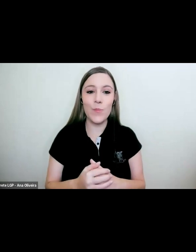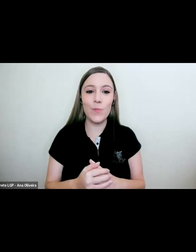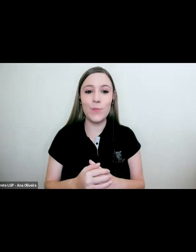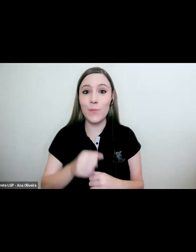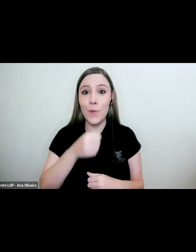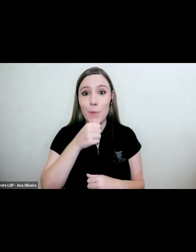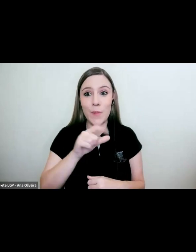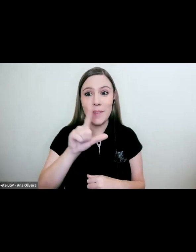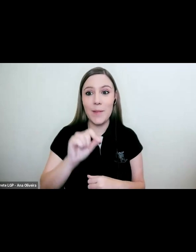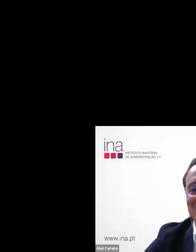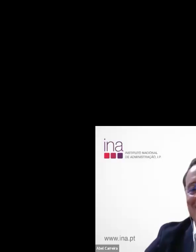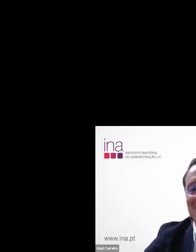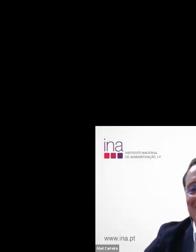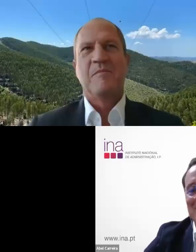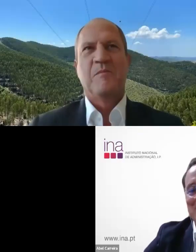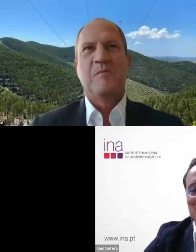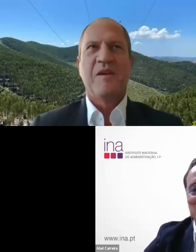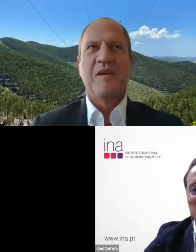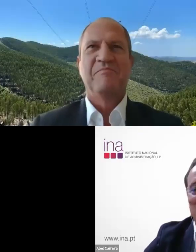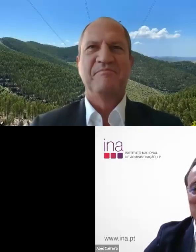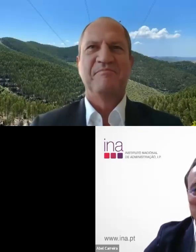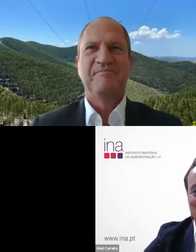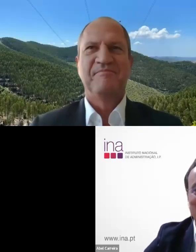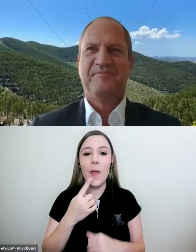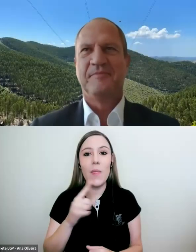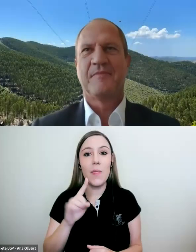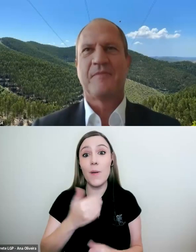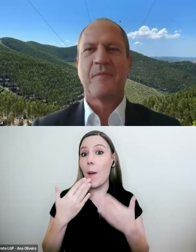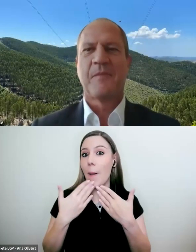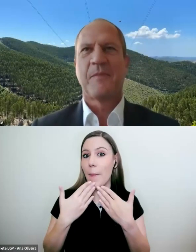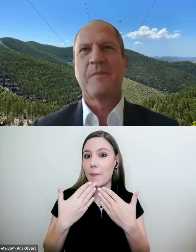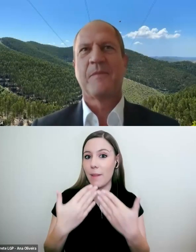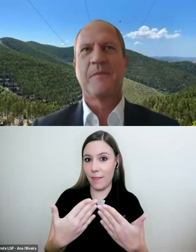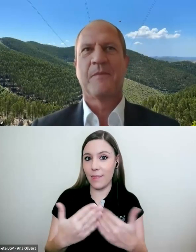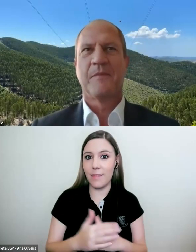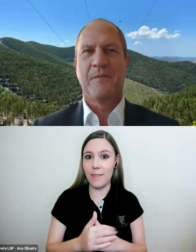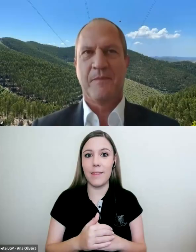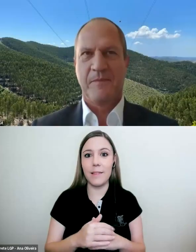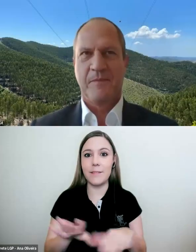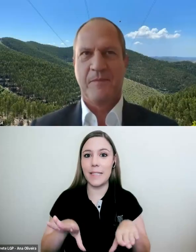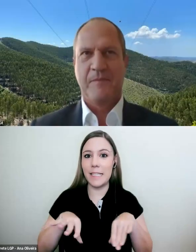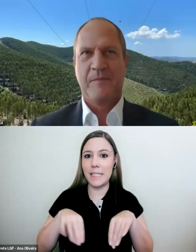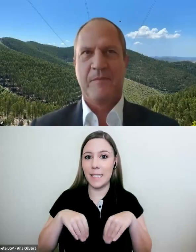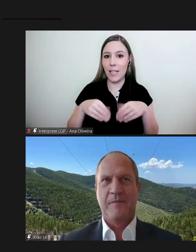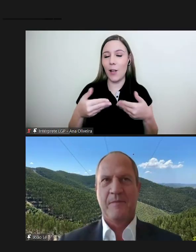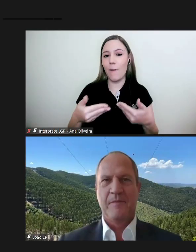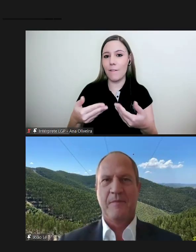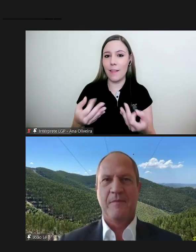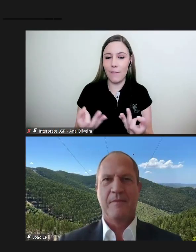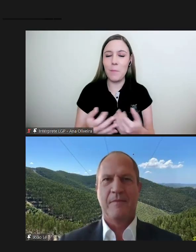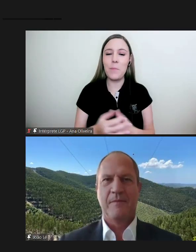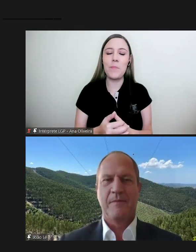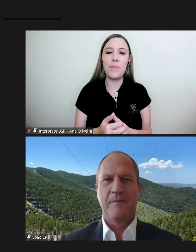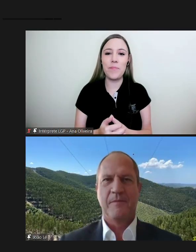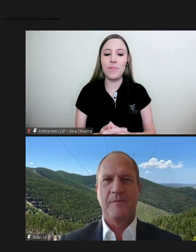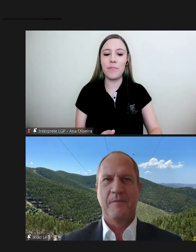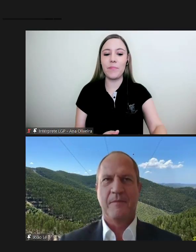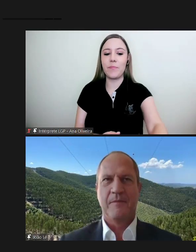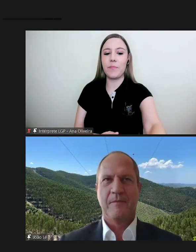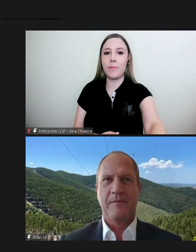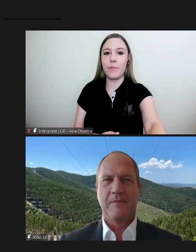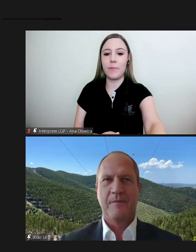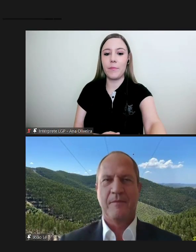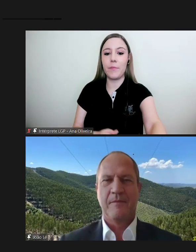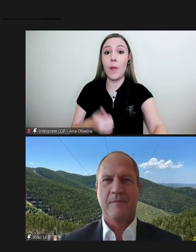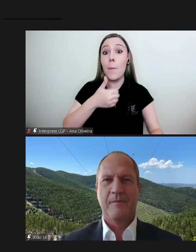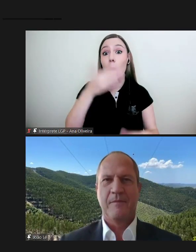micro. Olá, muito bom dia. Mais uma vez, muito obrigado por terem aceito o nosso convite. Bom dia a